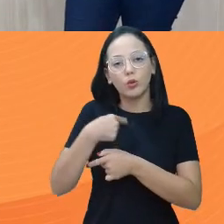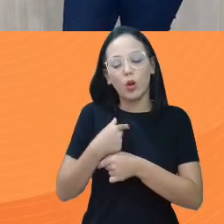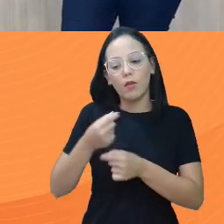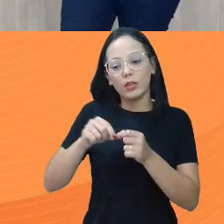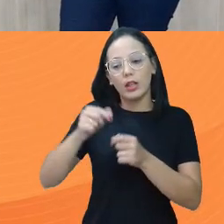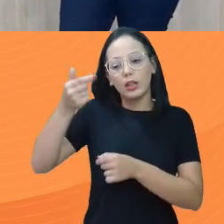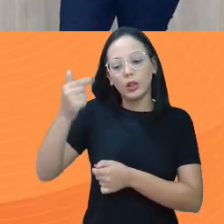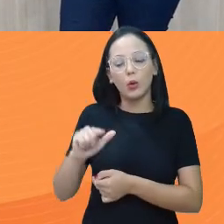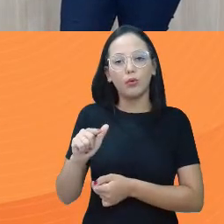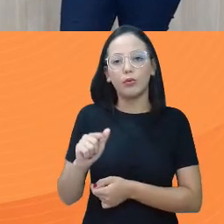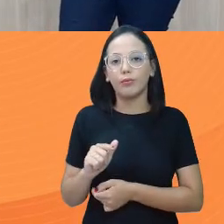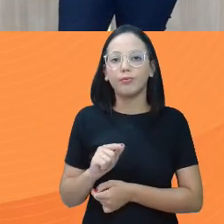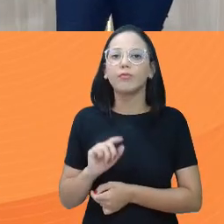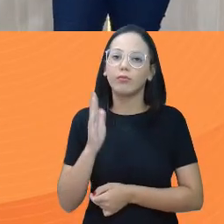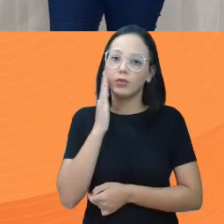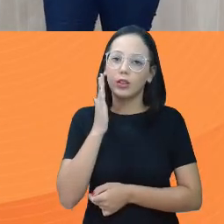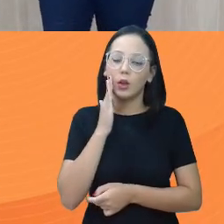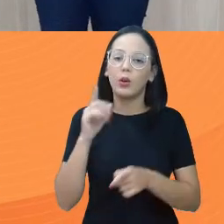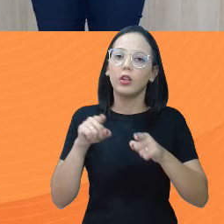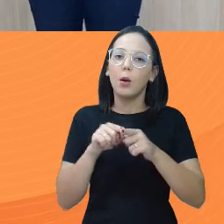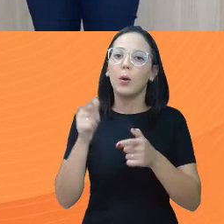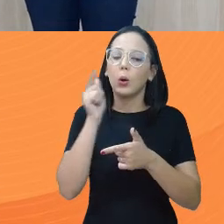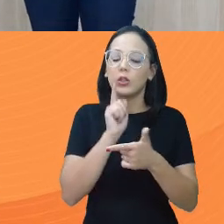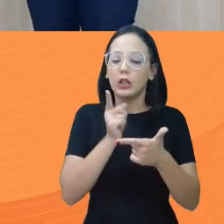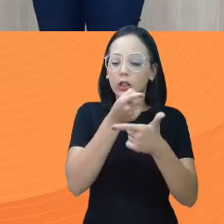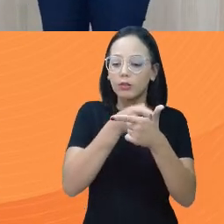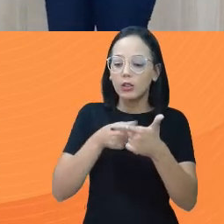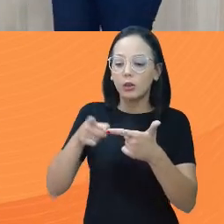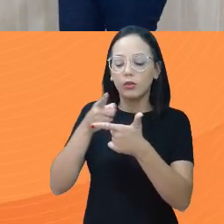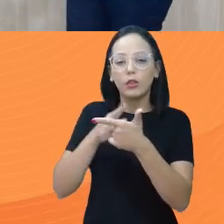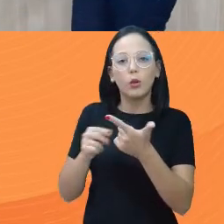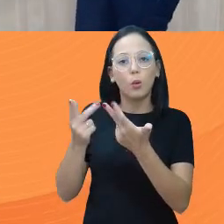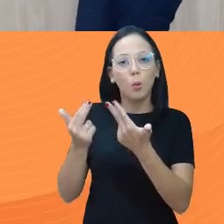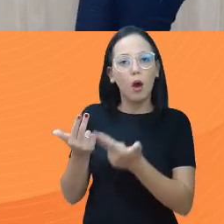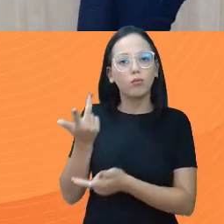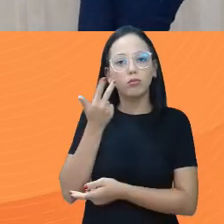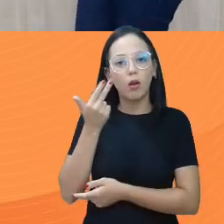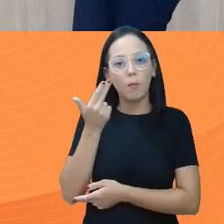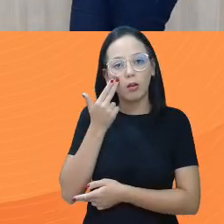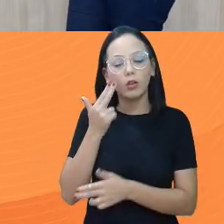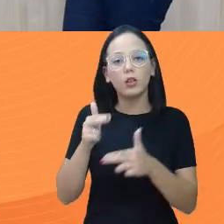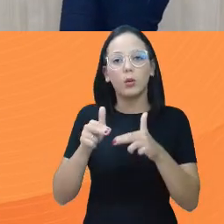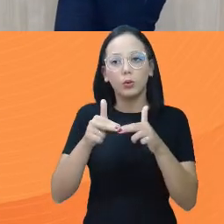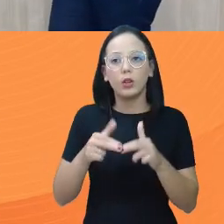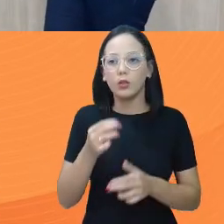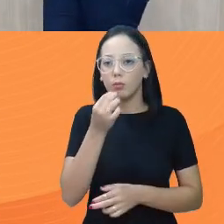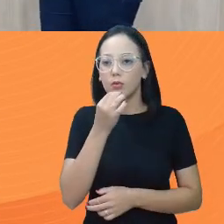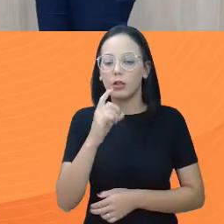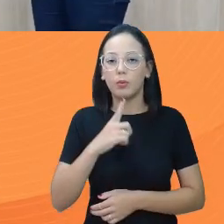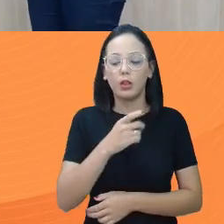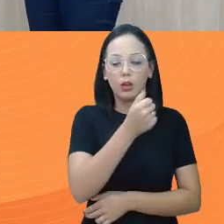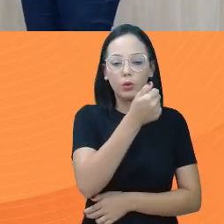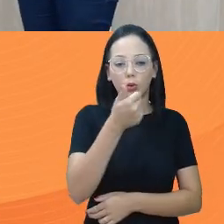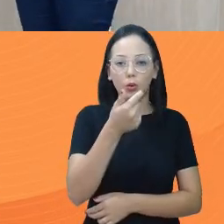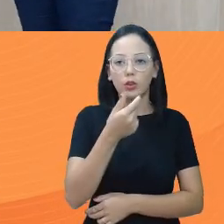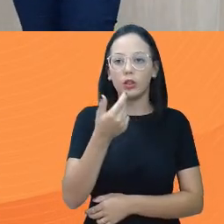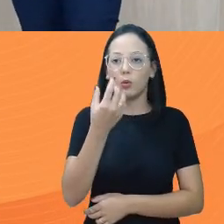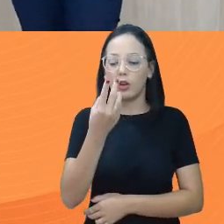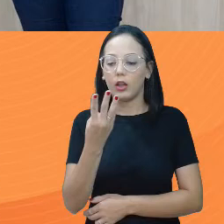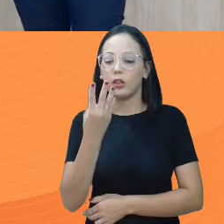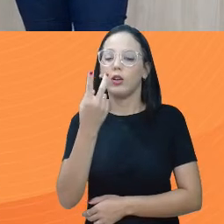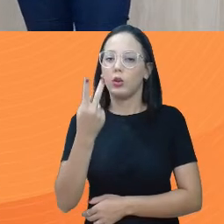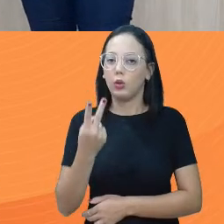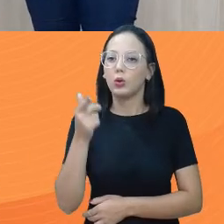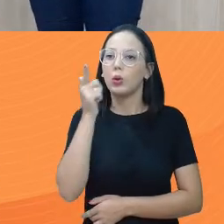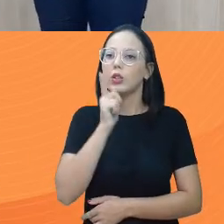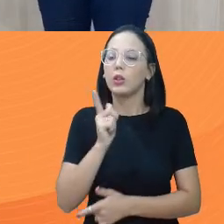aquele que não deu para dividir e fazer a divisão no outro normalmente, tá? Então, a gente teve ali, por exemplo, o 12 e o 42, que deu